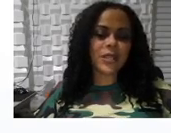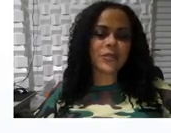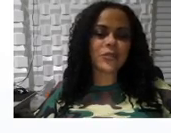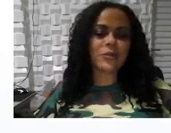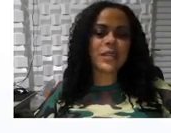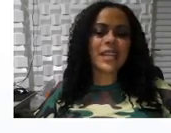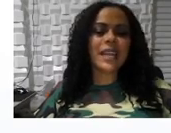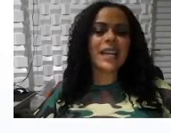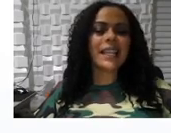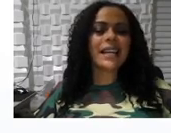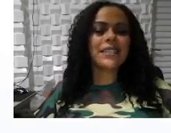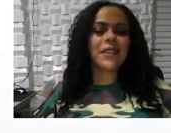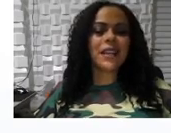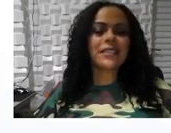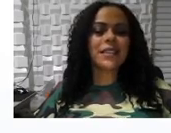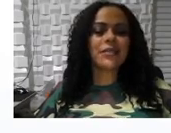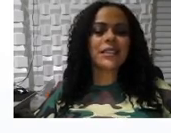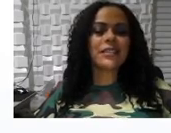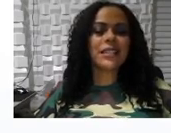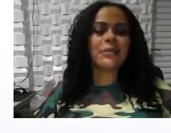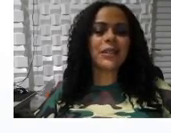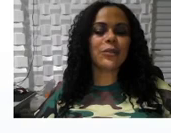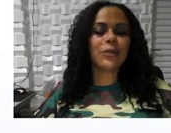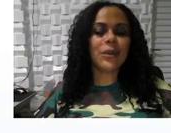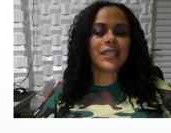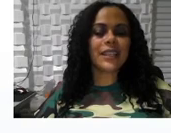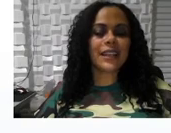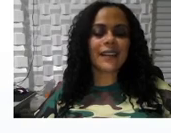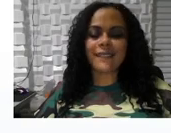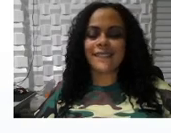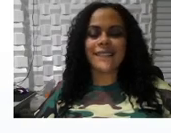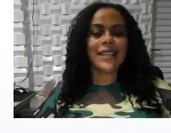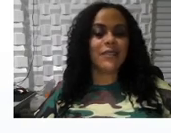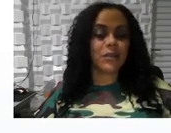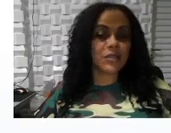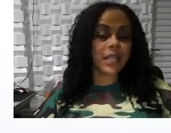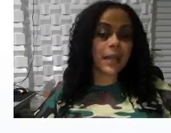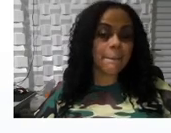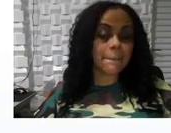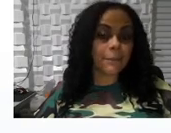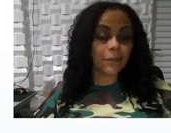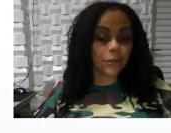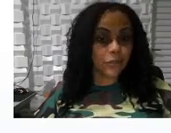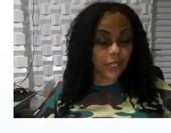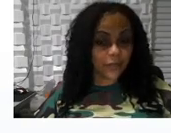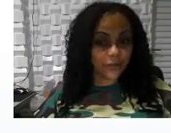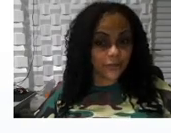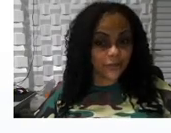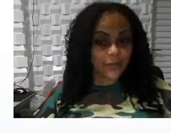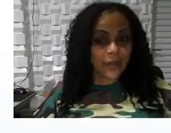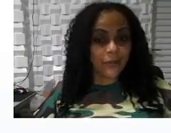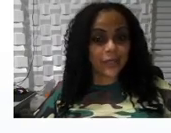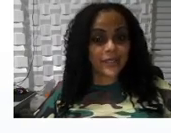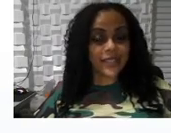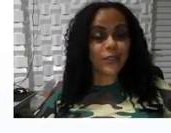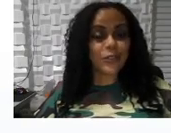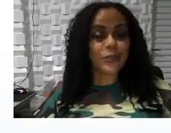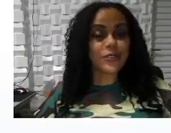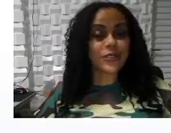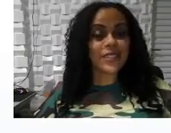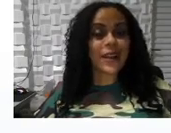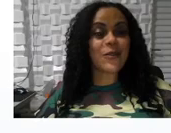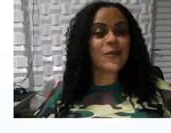sobre classificação da sílaba tônica. Vamos lá? Prontinhos? Porque nossa aula de hoje só